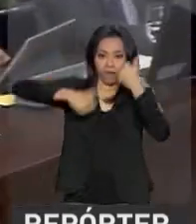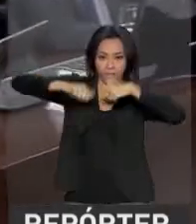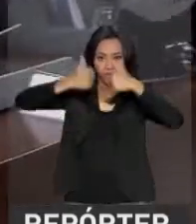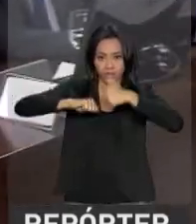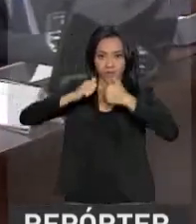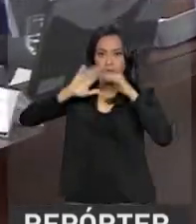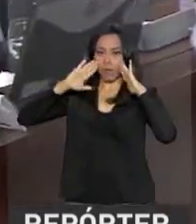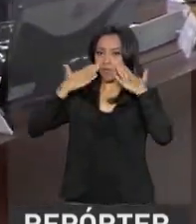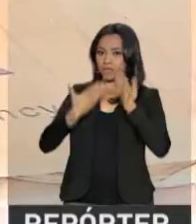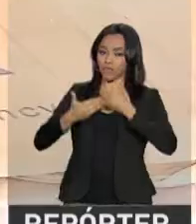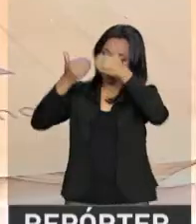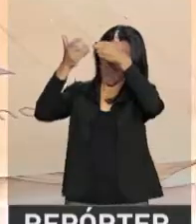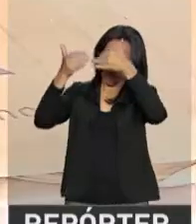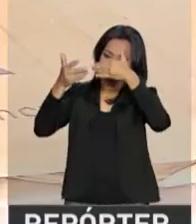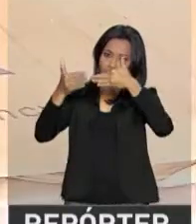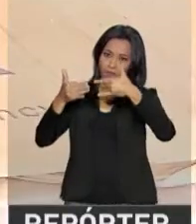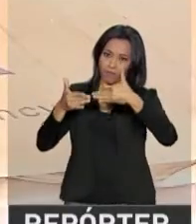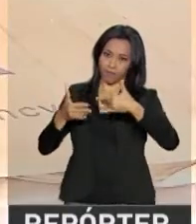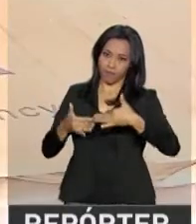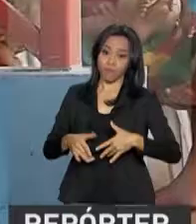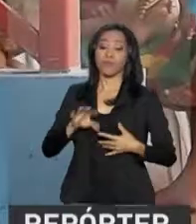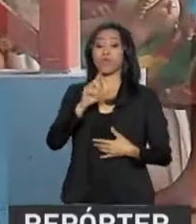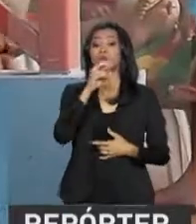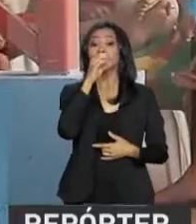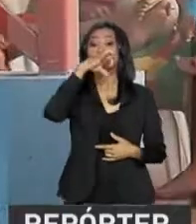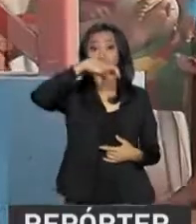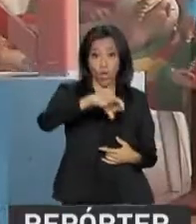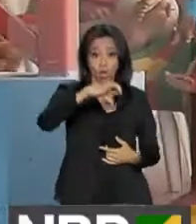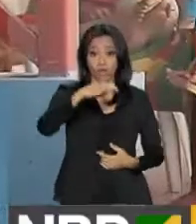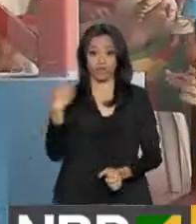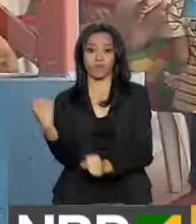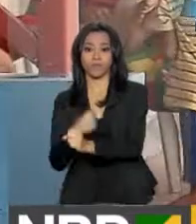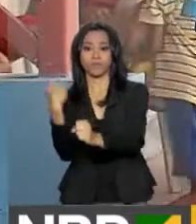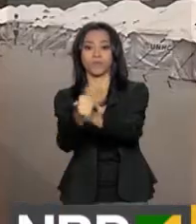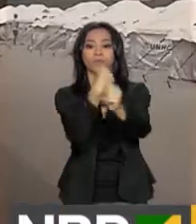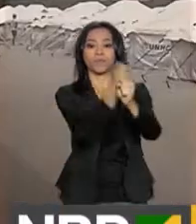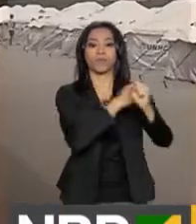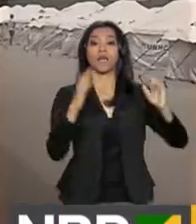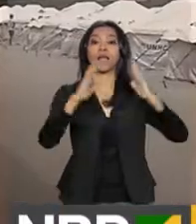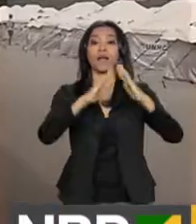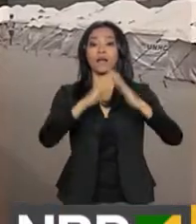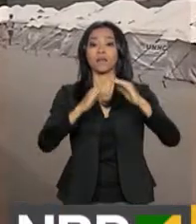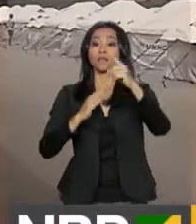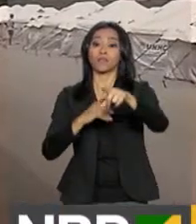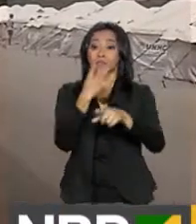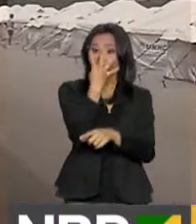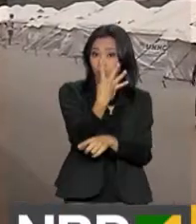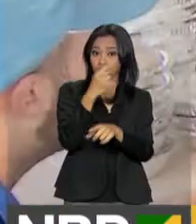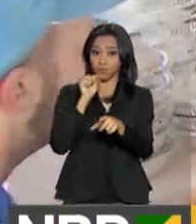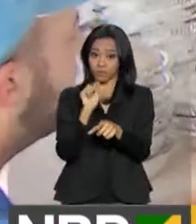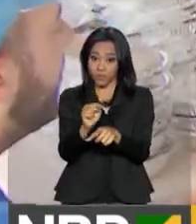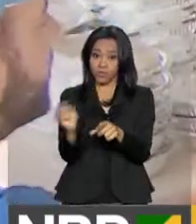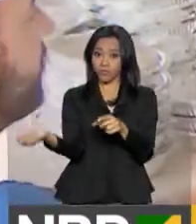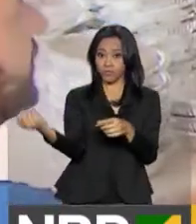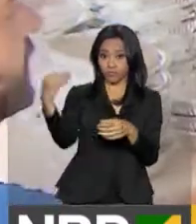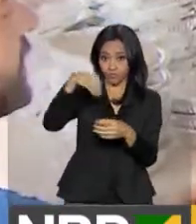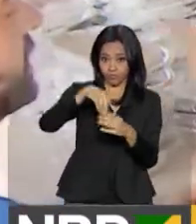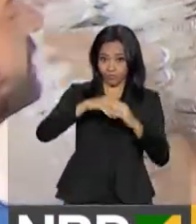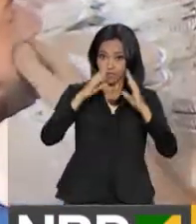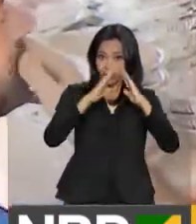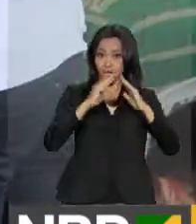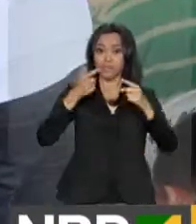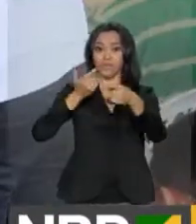trimestre deste ano nove abrigos foram construídos e 4 mil imigrantes acolhidos além de